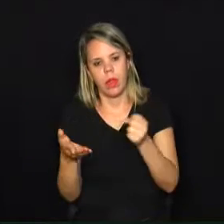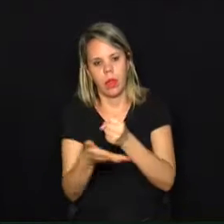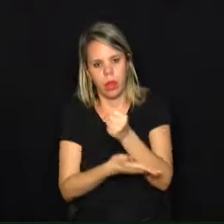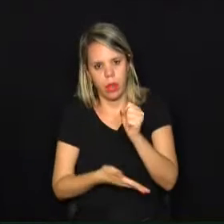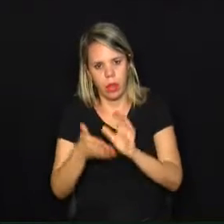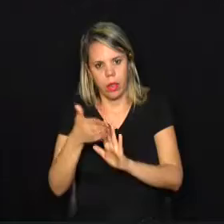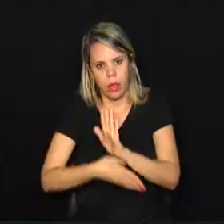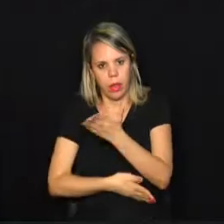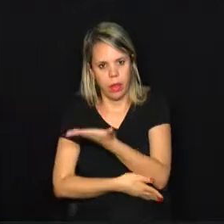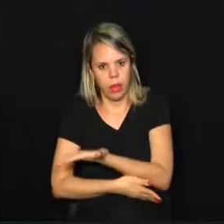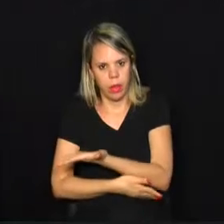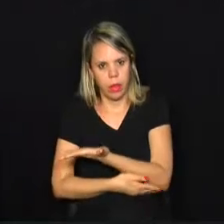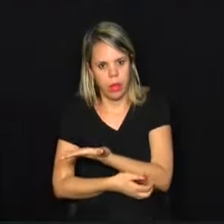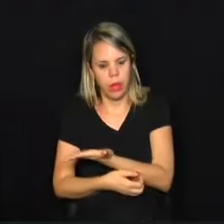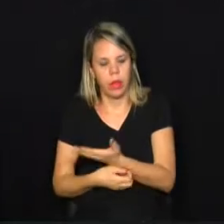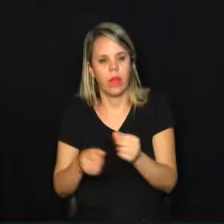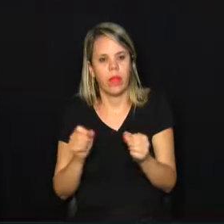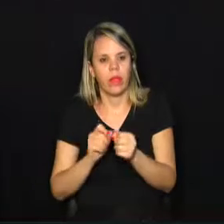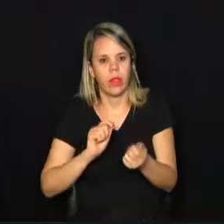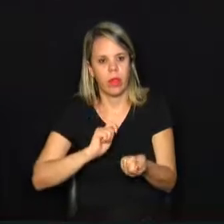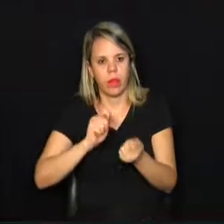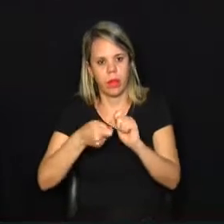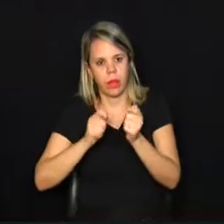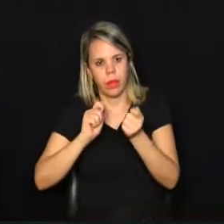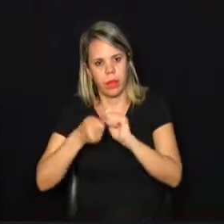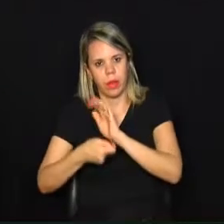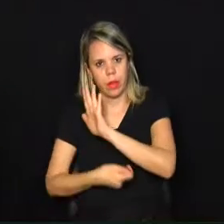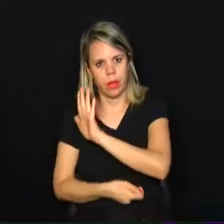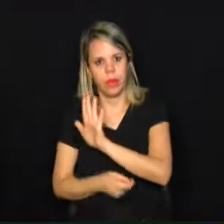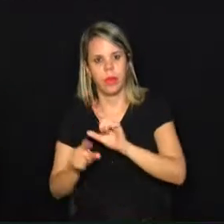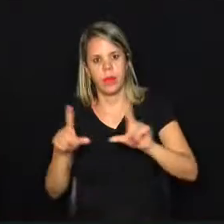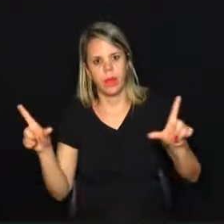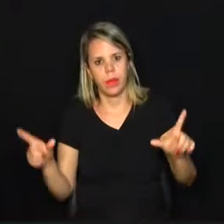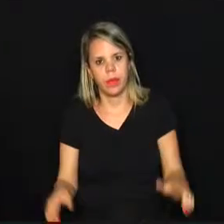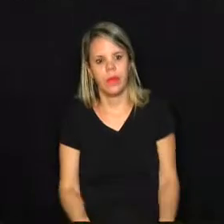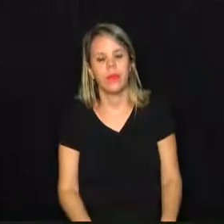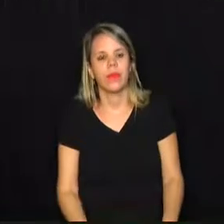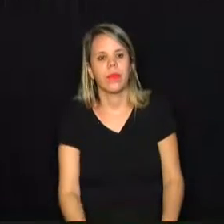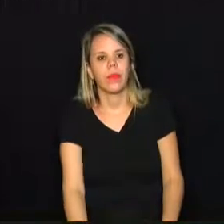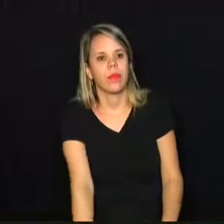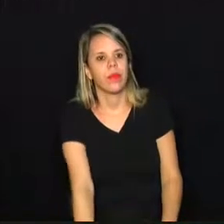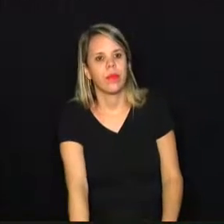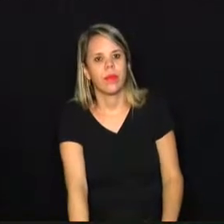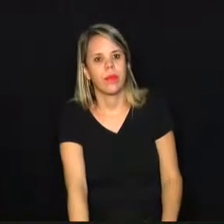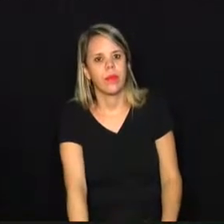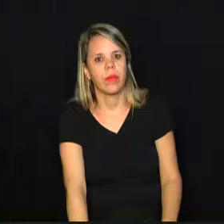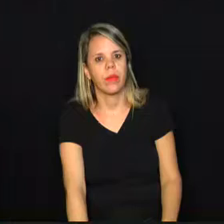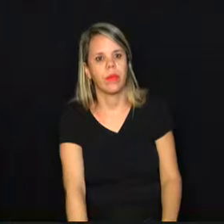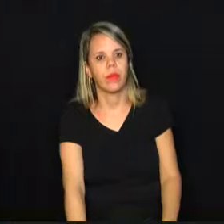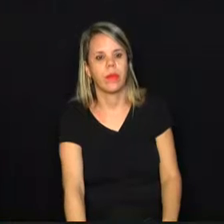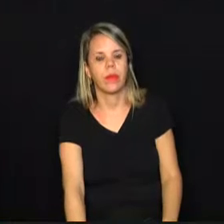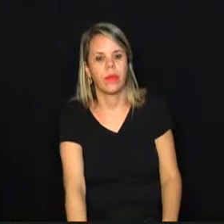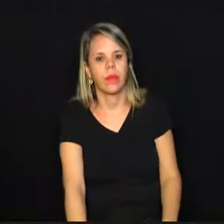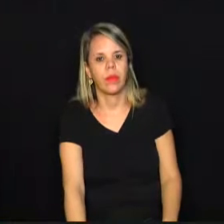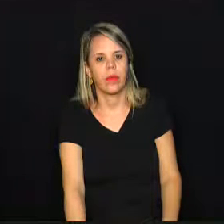nisso, nós fizemos algumas alterações. Por favor, o próximo. Esse daqui.